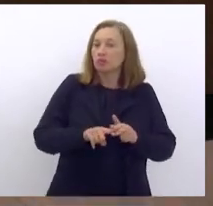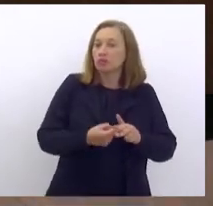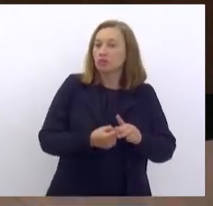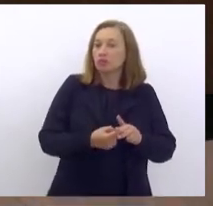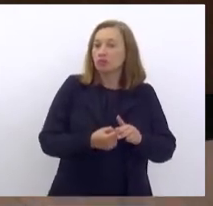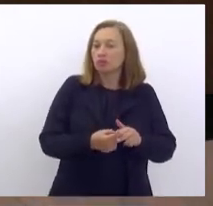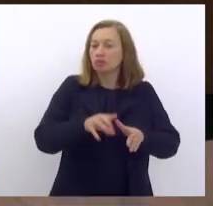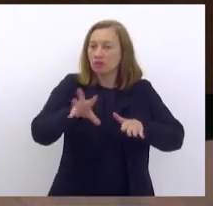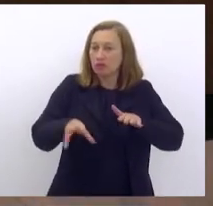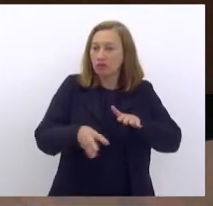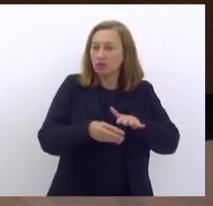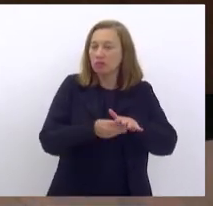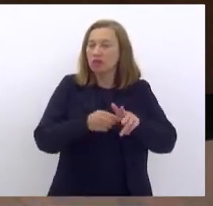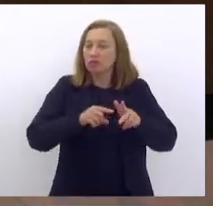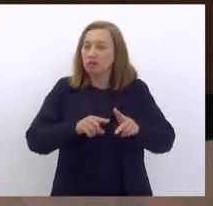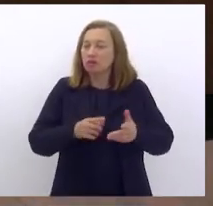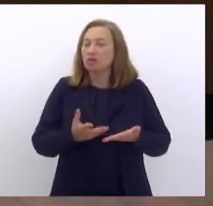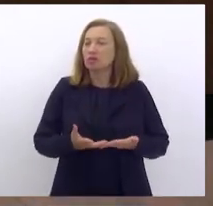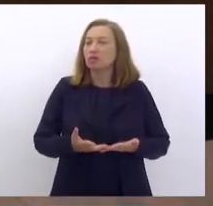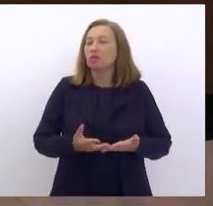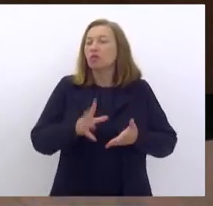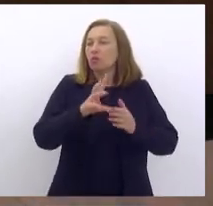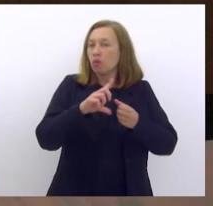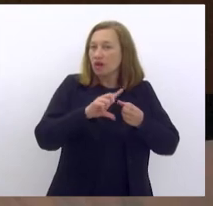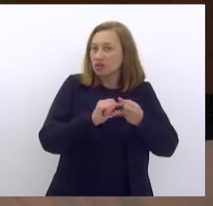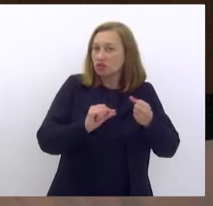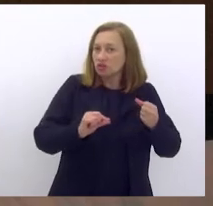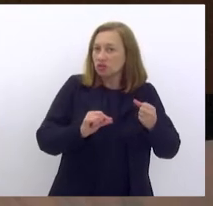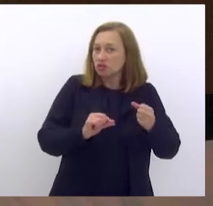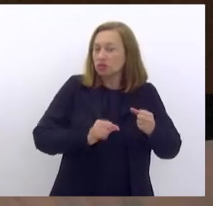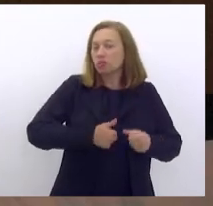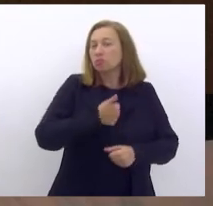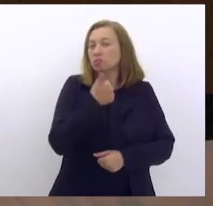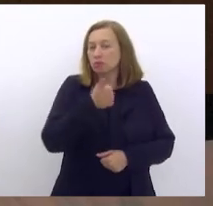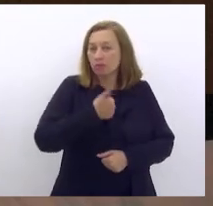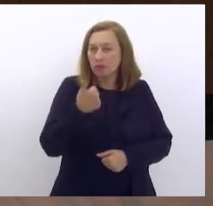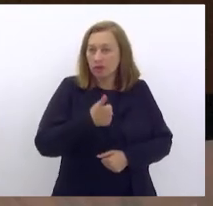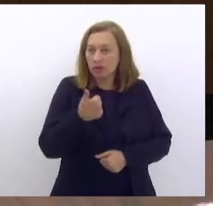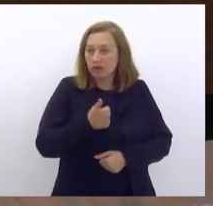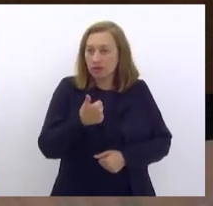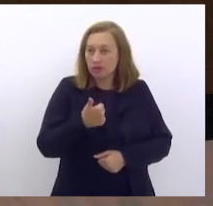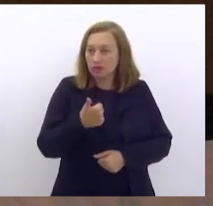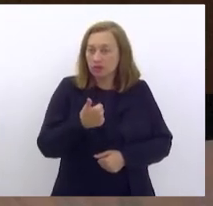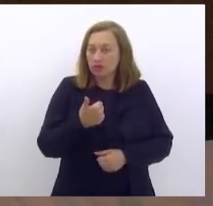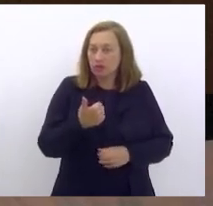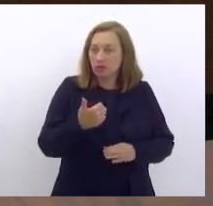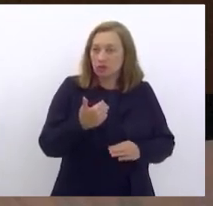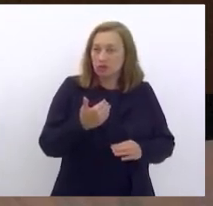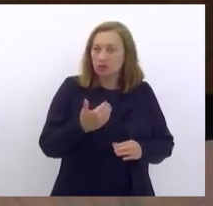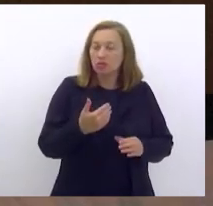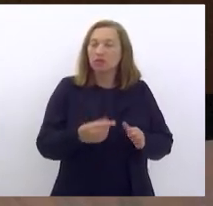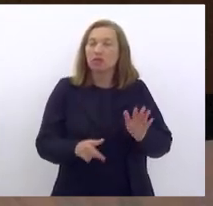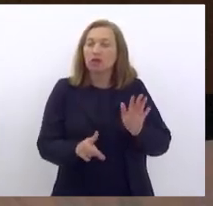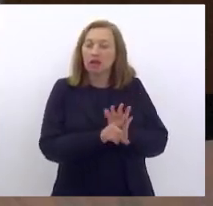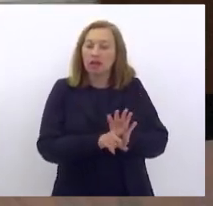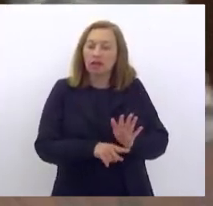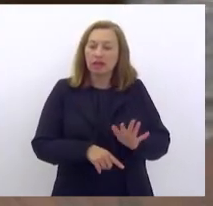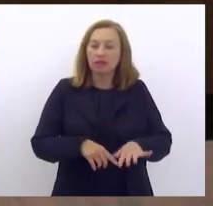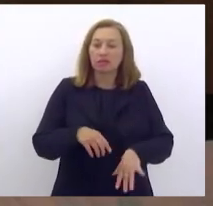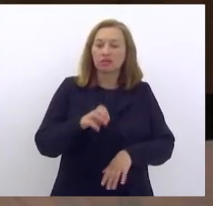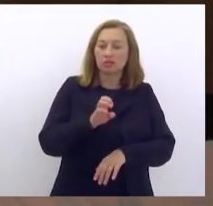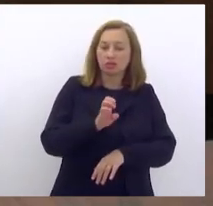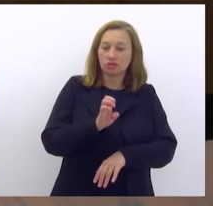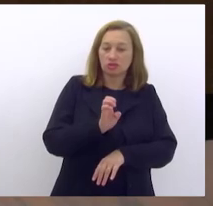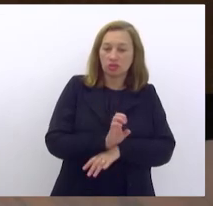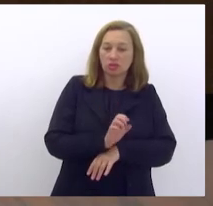emenda modificativa ao artigo 1º, se remetendo à Lei Estadual 7860